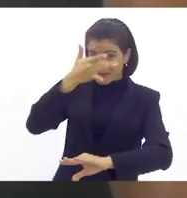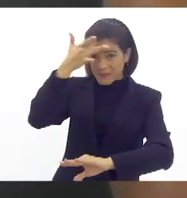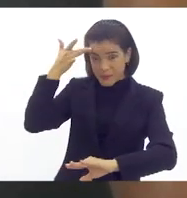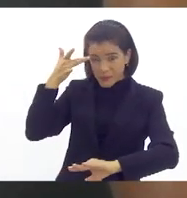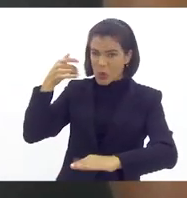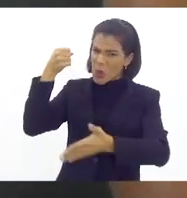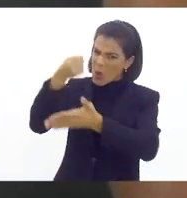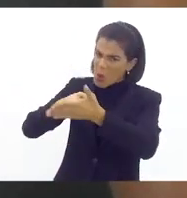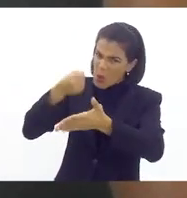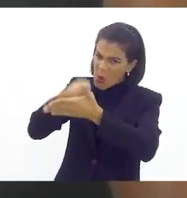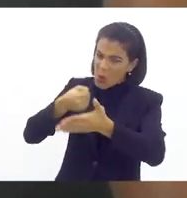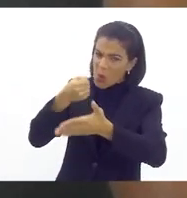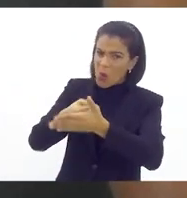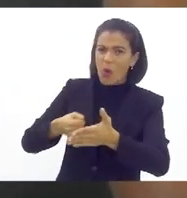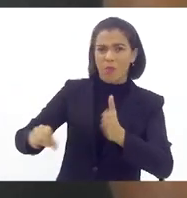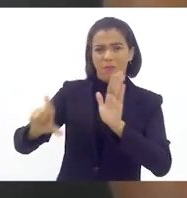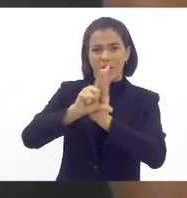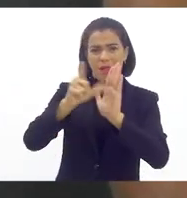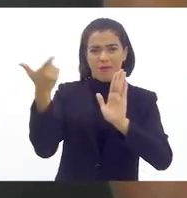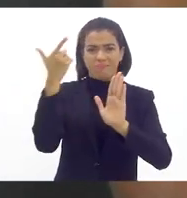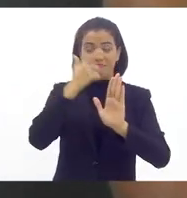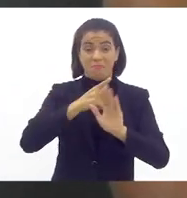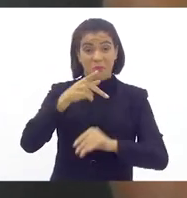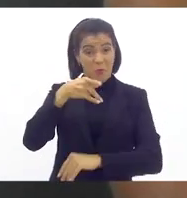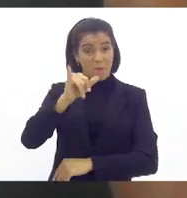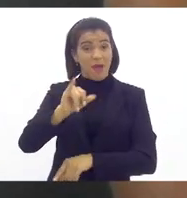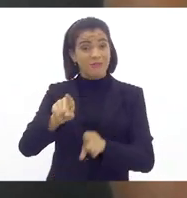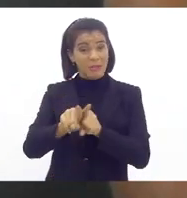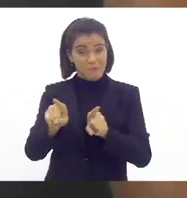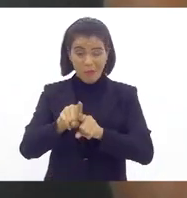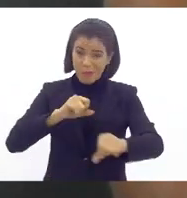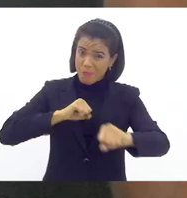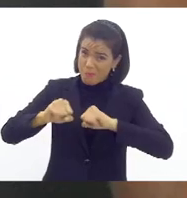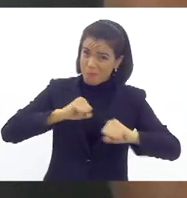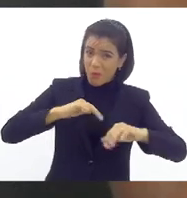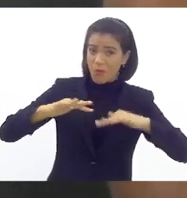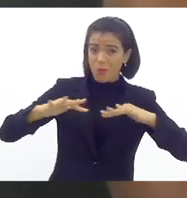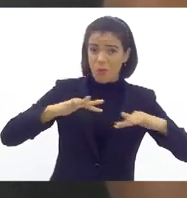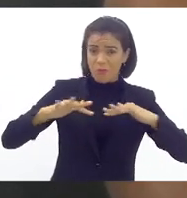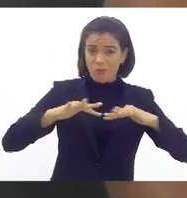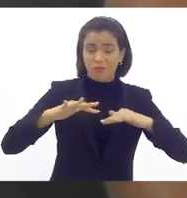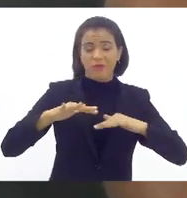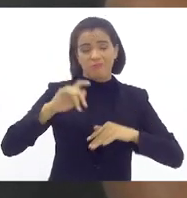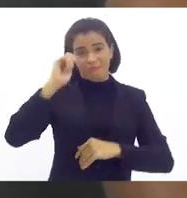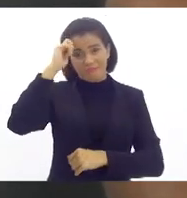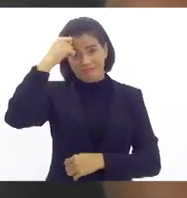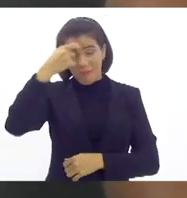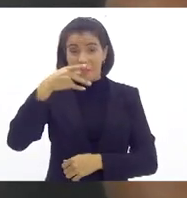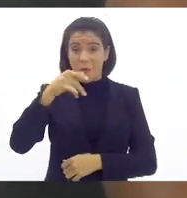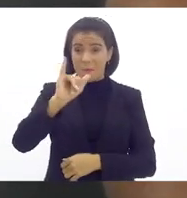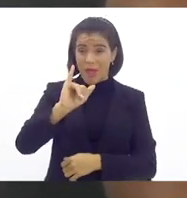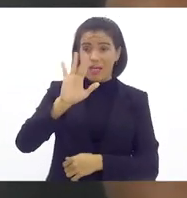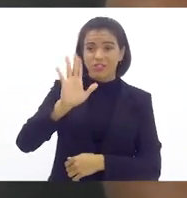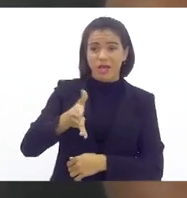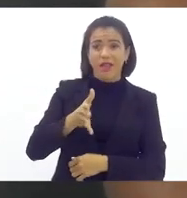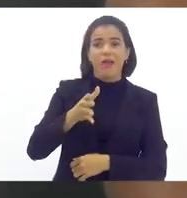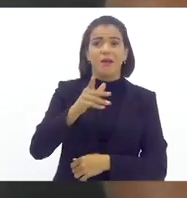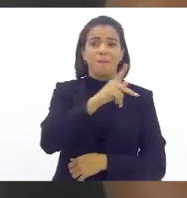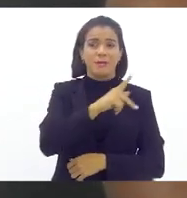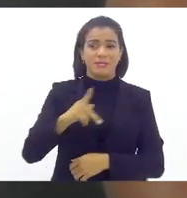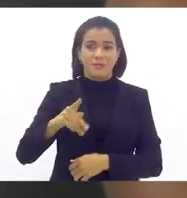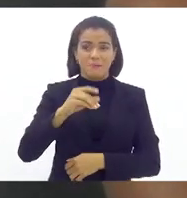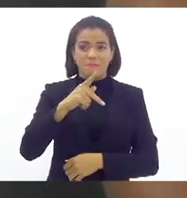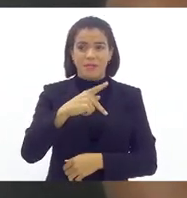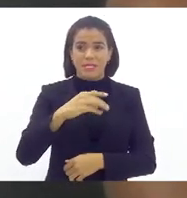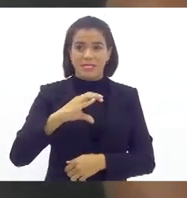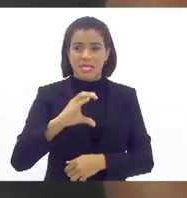lei fosse implementada, inclusive os meus pais, que são militantes do movimento negro, professores, meu pai já foi presidente do IPCN, minha